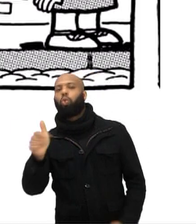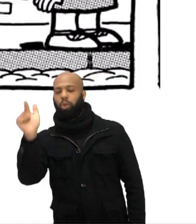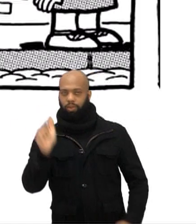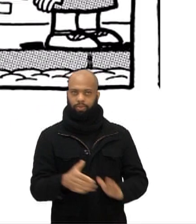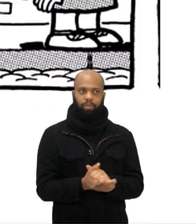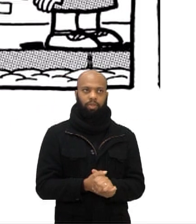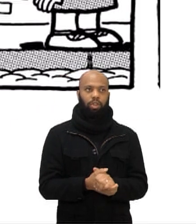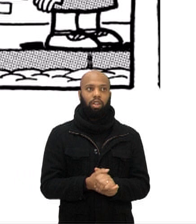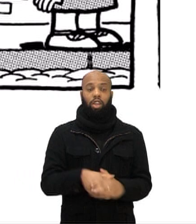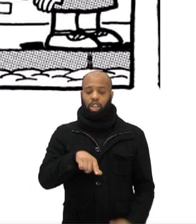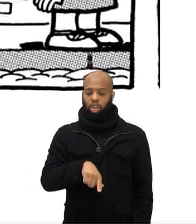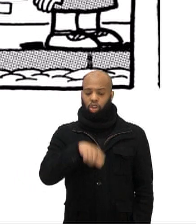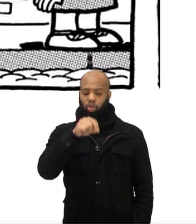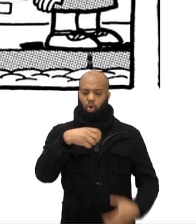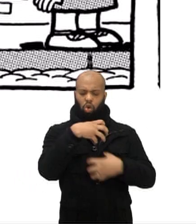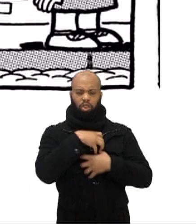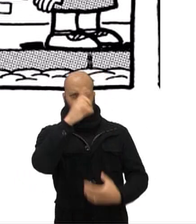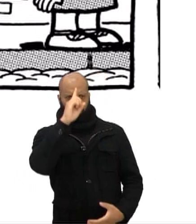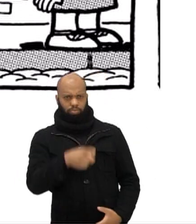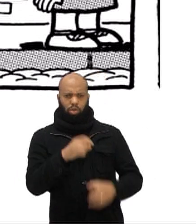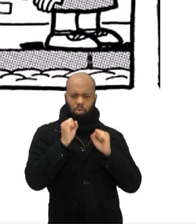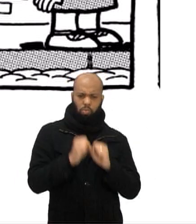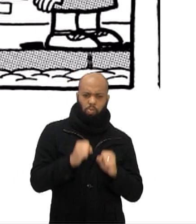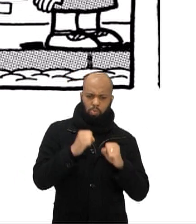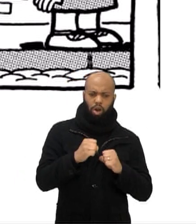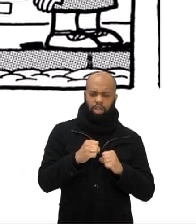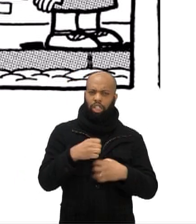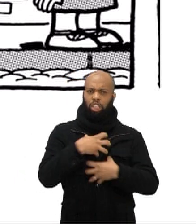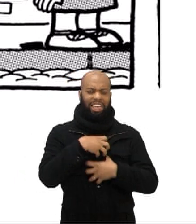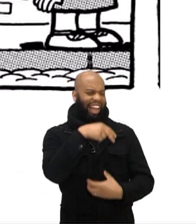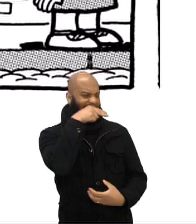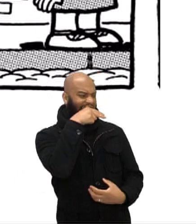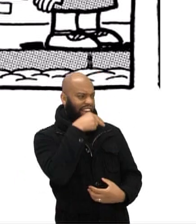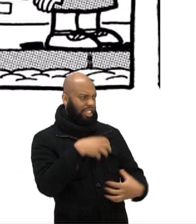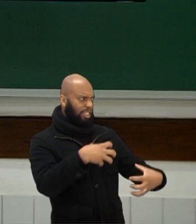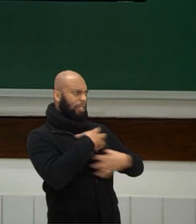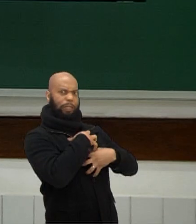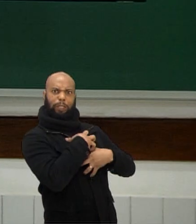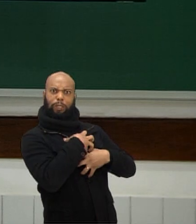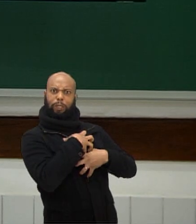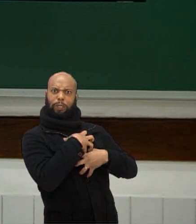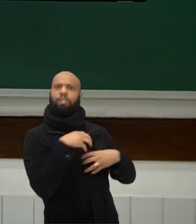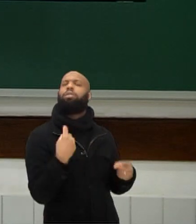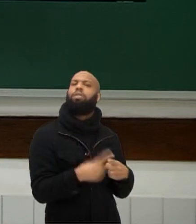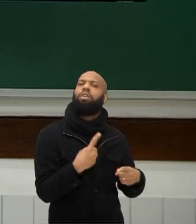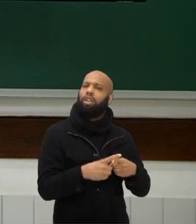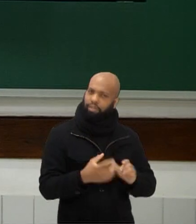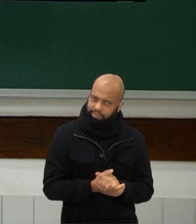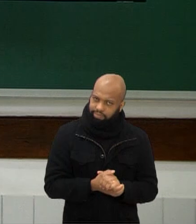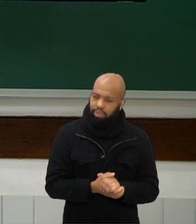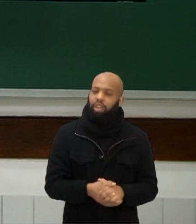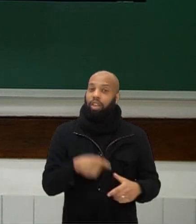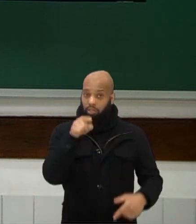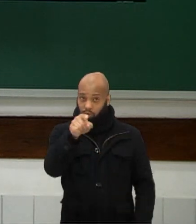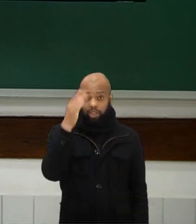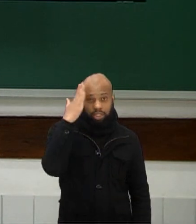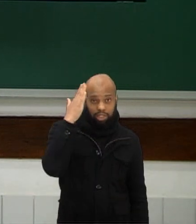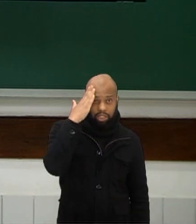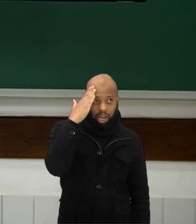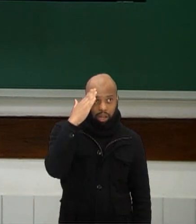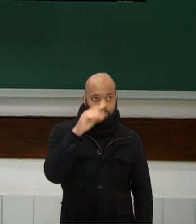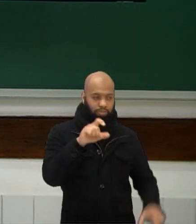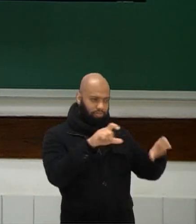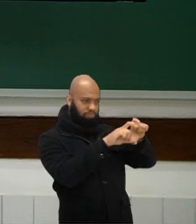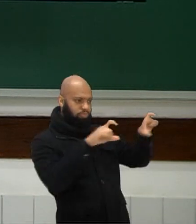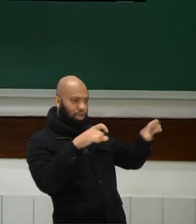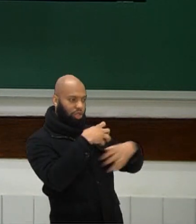Depois, a escolha do modo imperativo pode ter irritado a Mônica? Por quê? Sabendo dessa